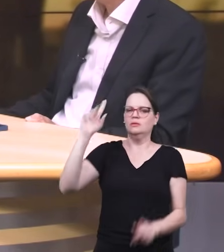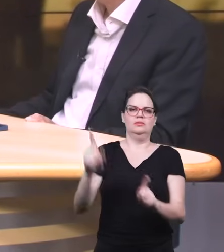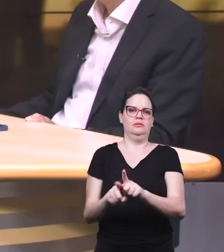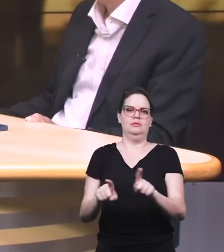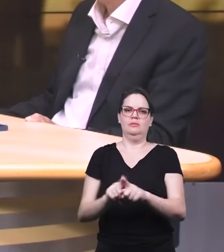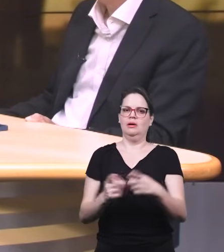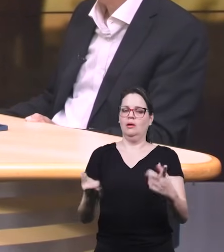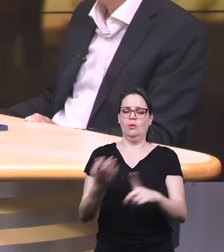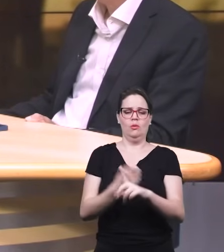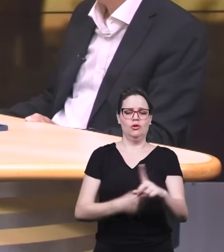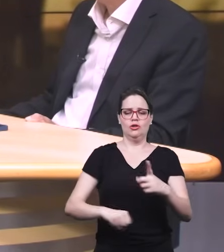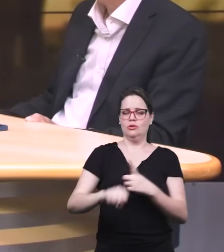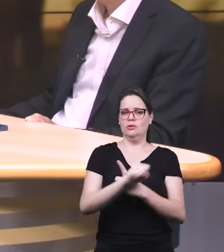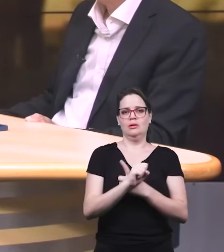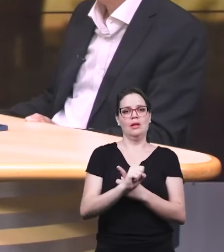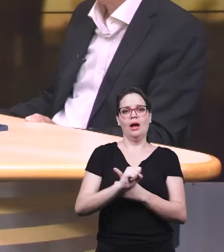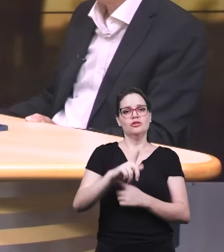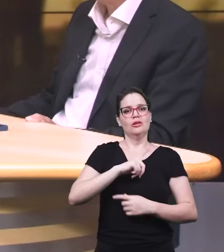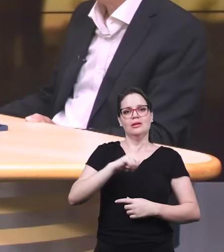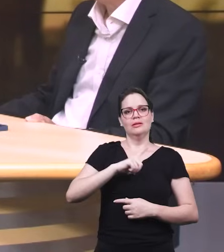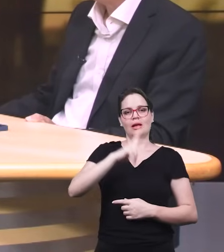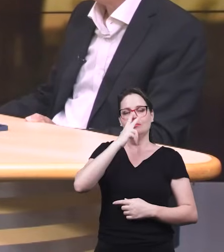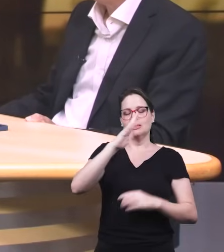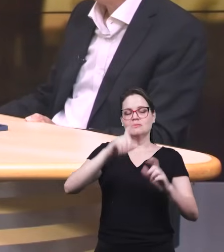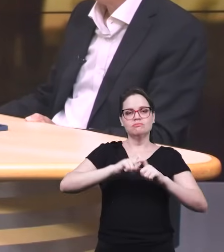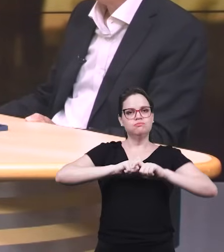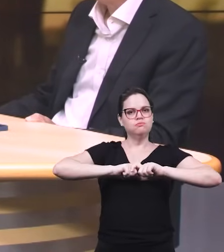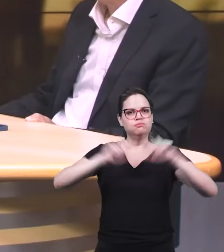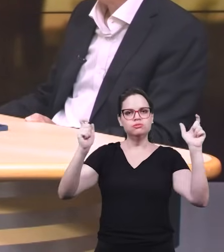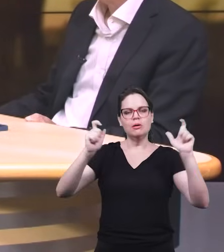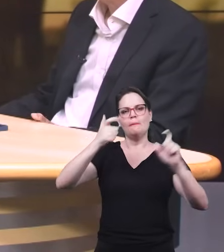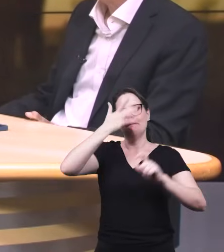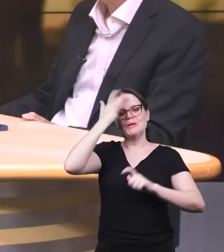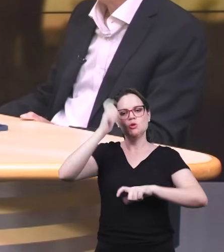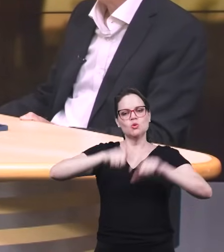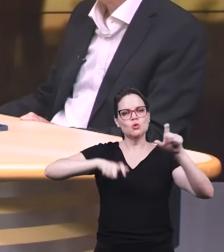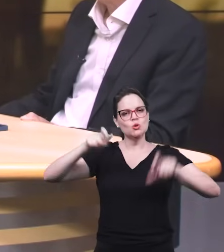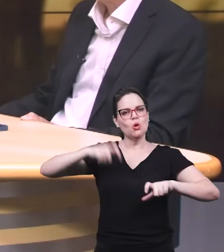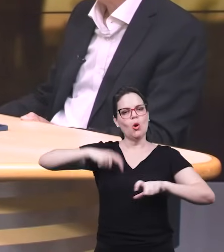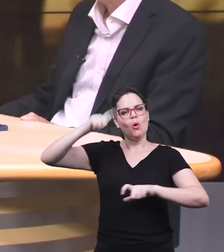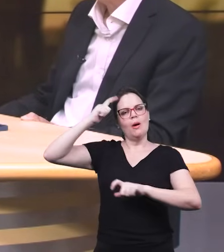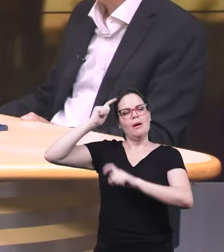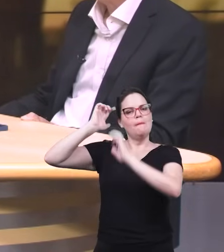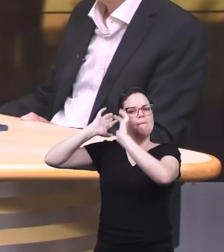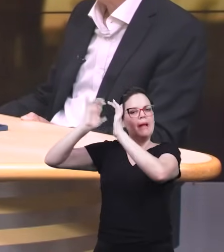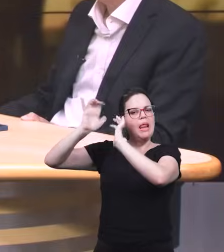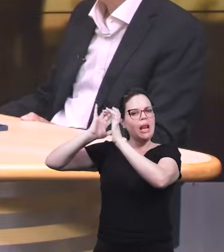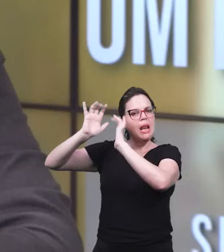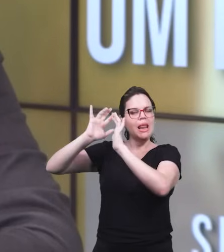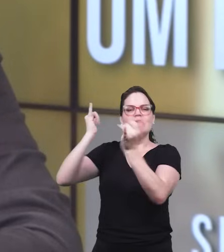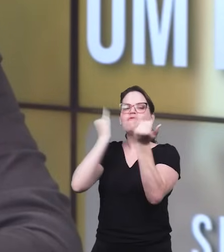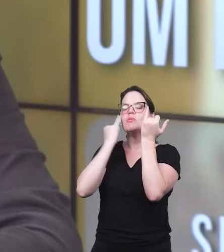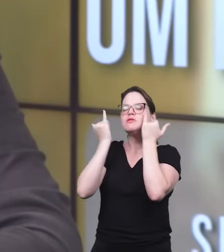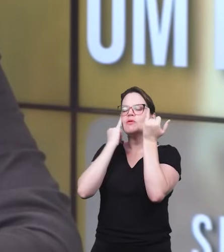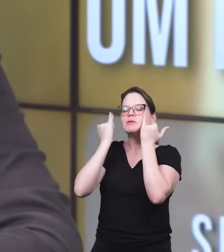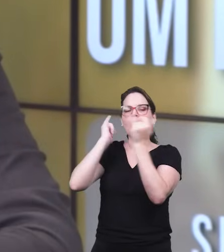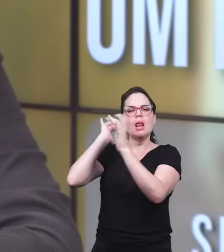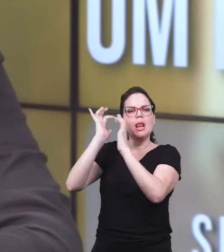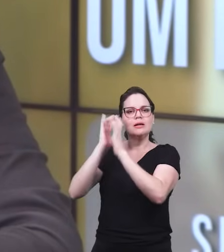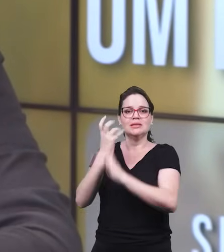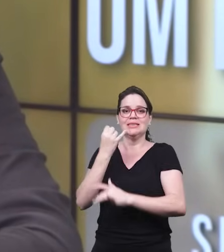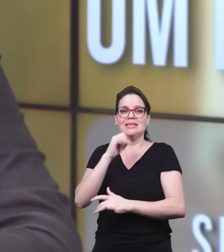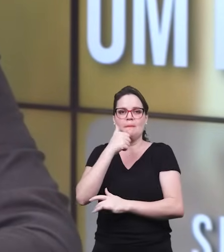vive mesmo essa mente acelerada, o acúmulo de informações. Se os pais não se